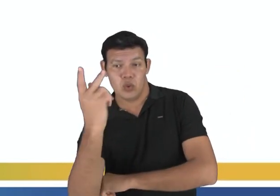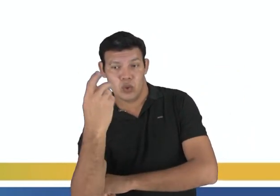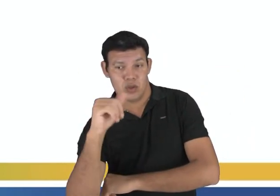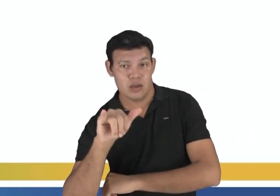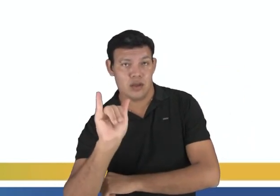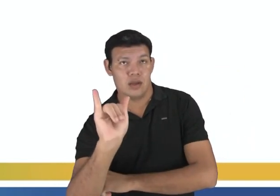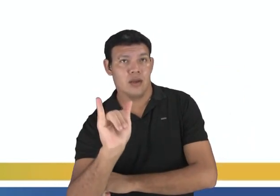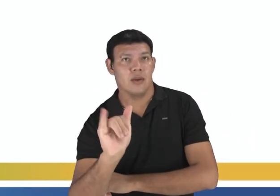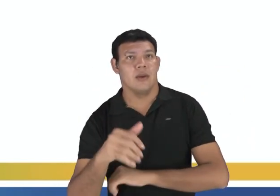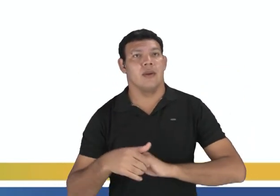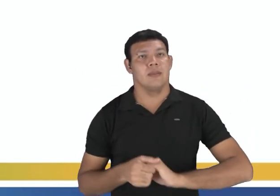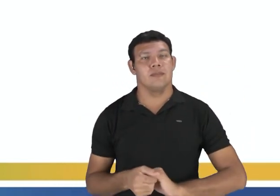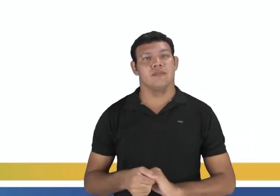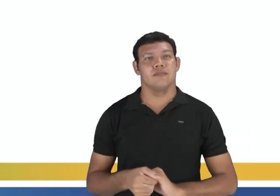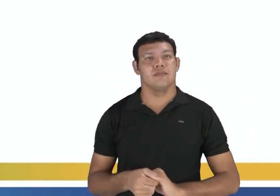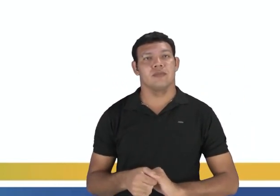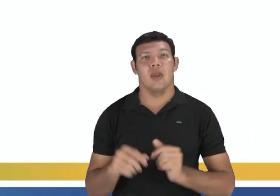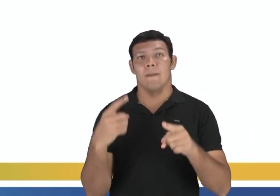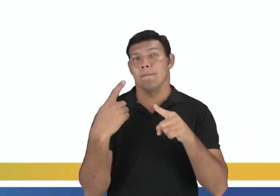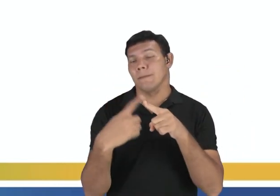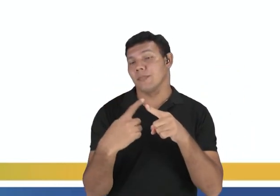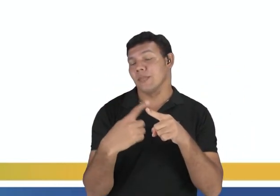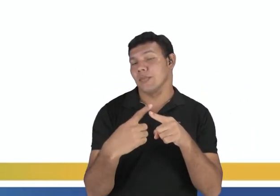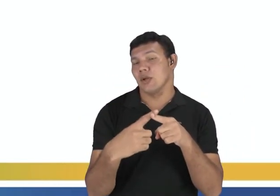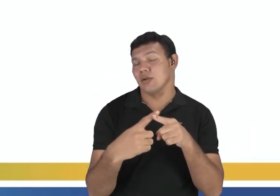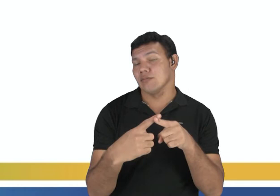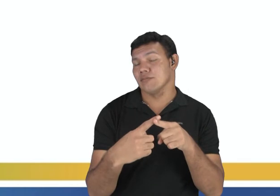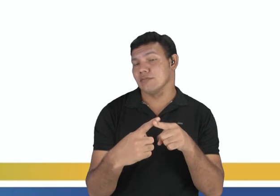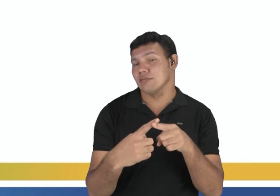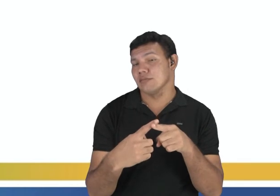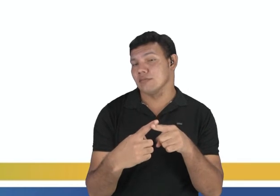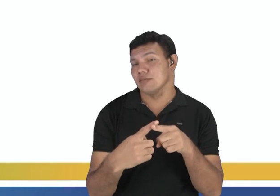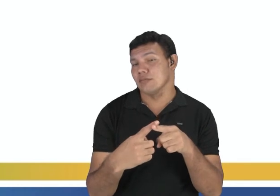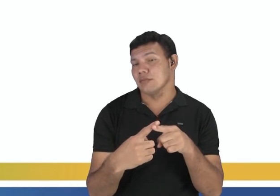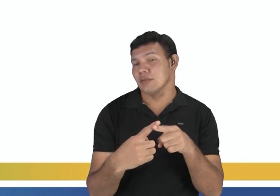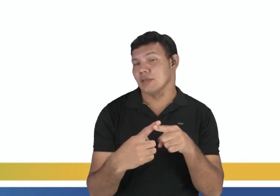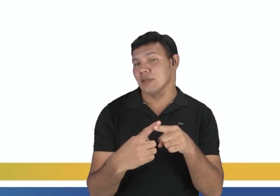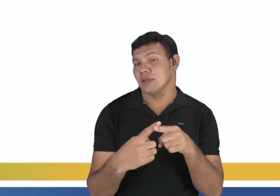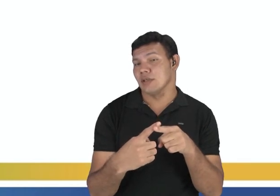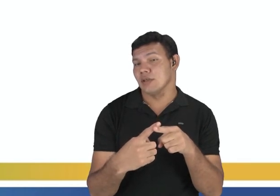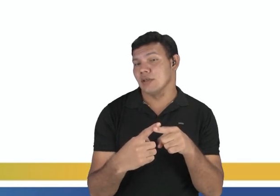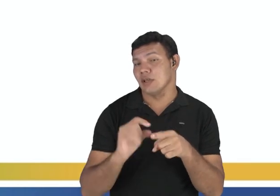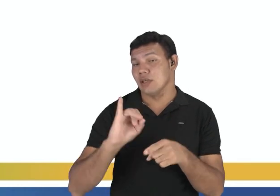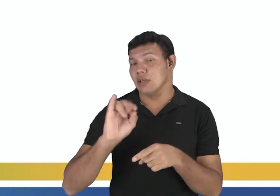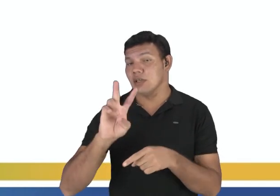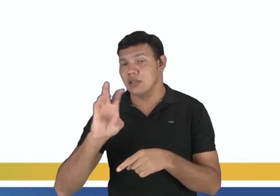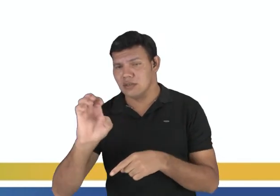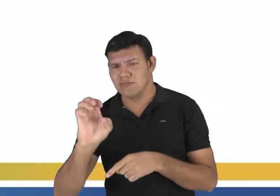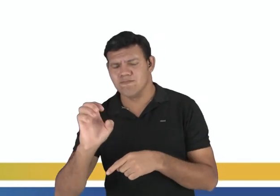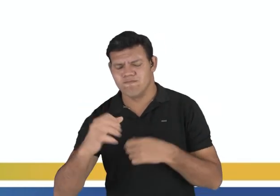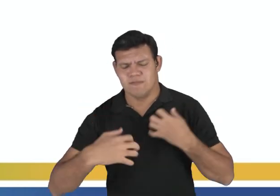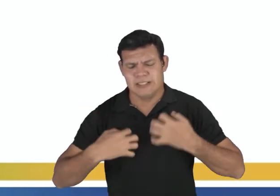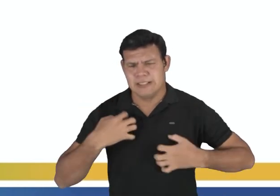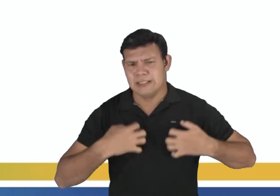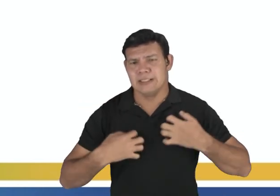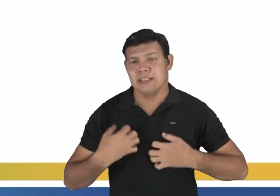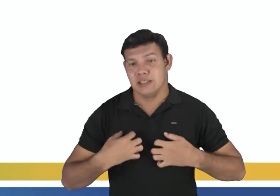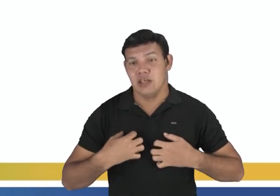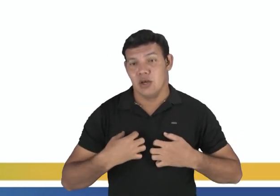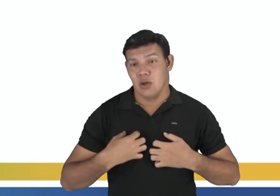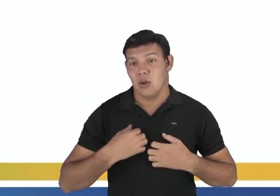Por quê? Why Ip gets annoyed with her father? Por que a Ip fica chateada com o pai